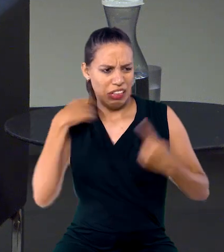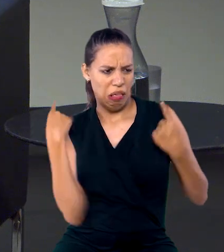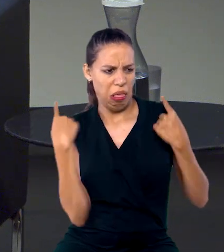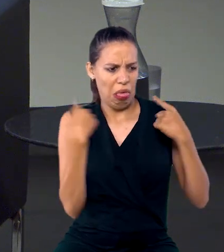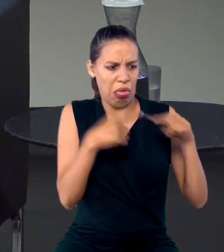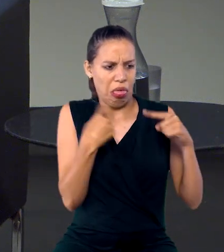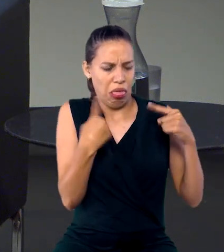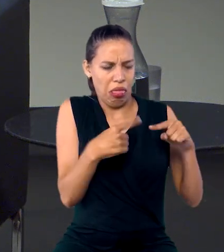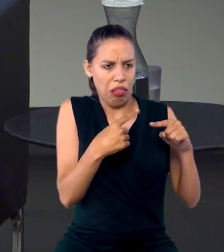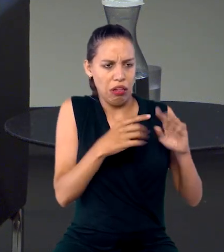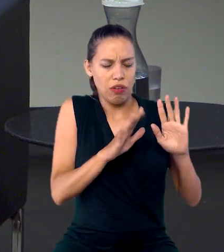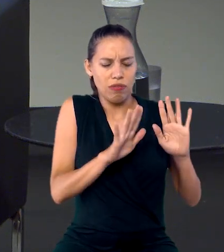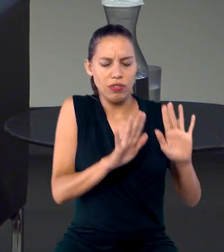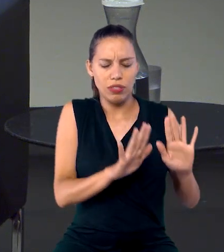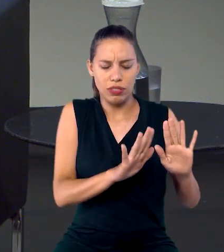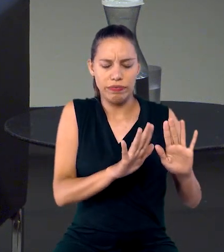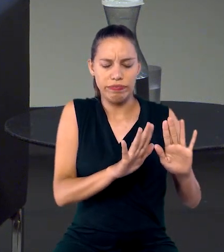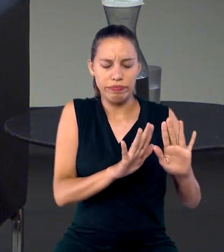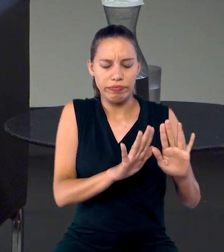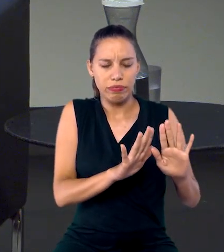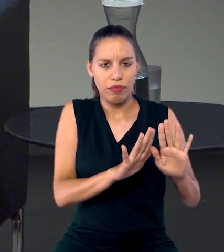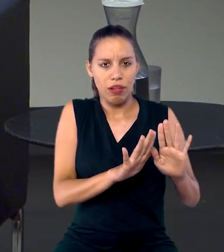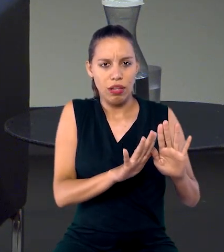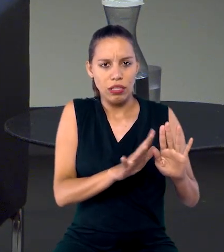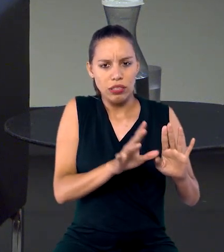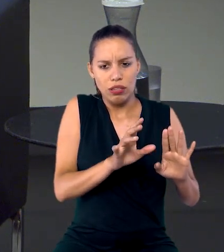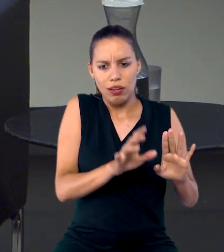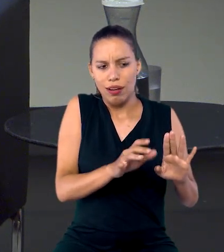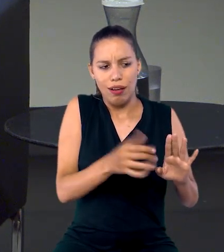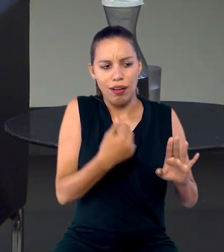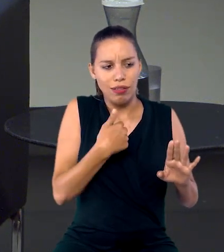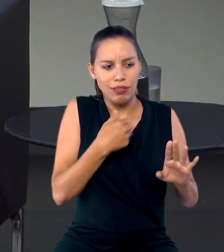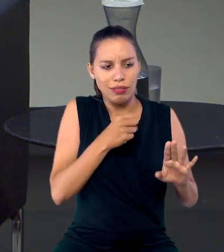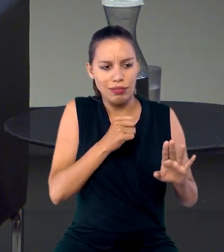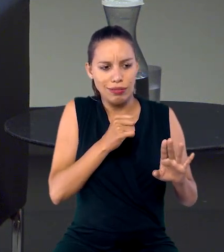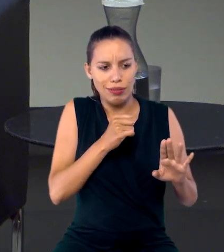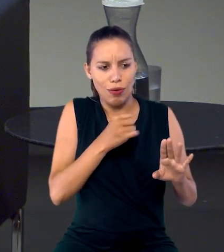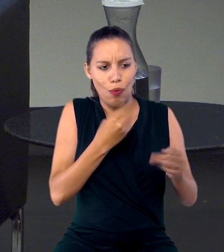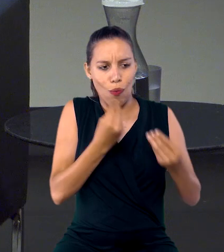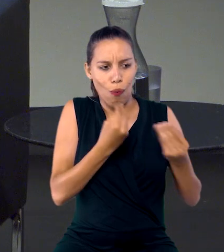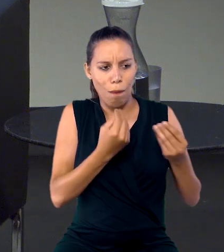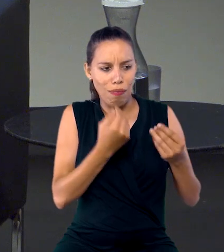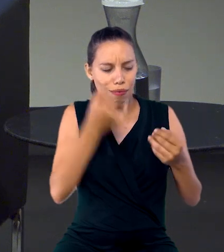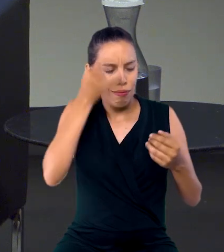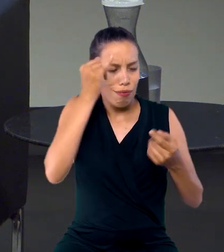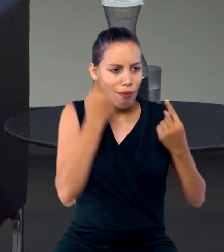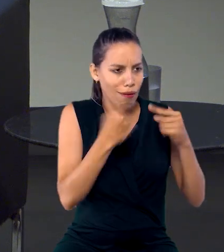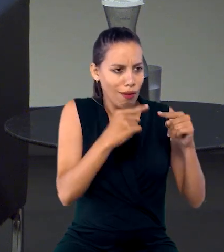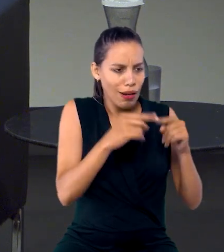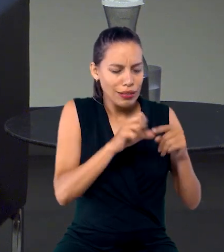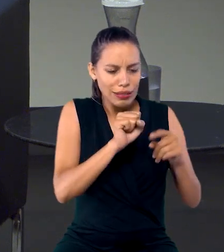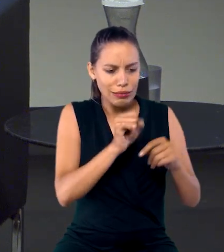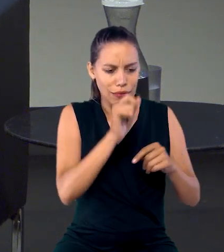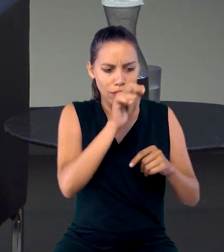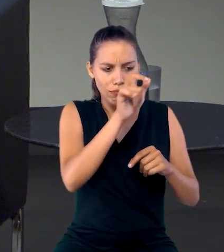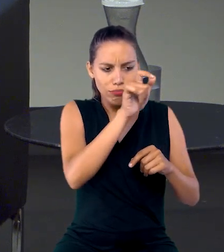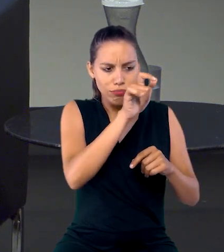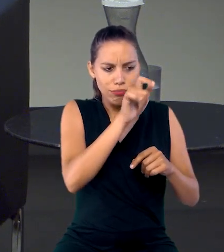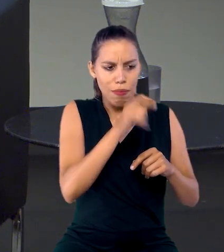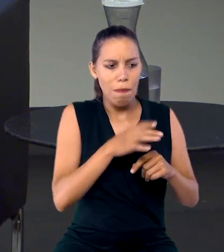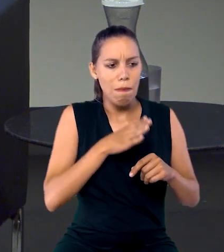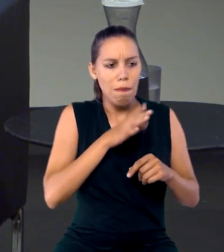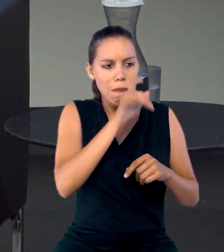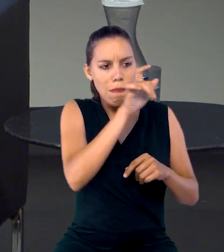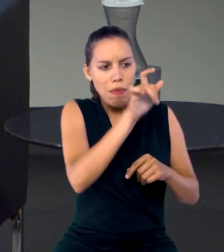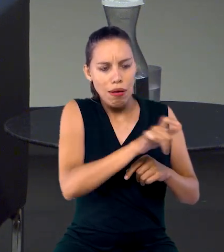E como fazer isso quando não entende a língua desses povos humanos que habitam uma outra linguagem? E aí